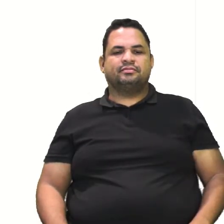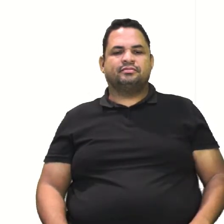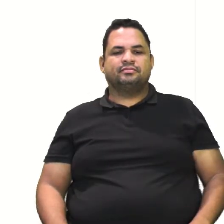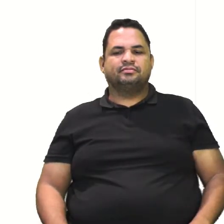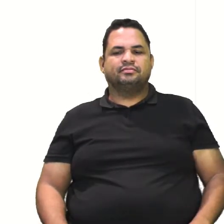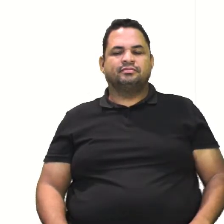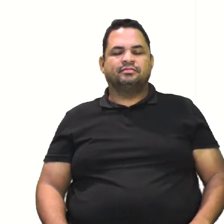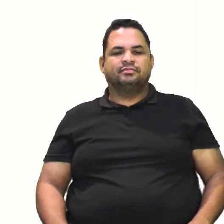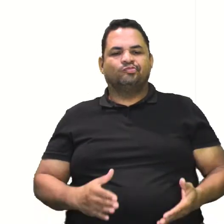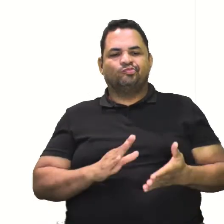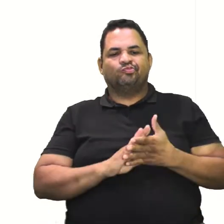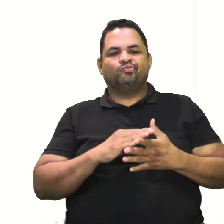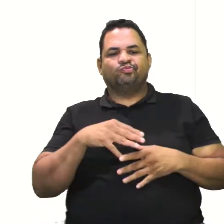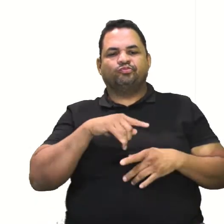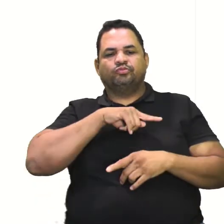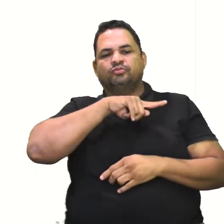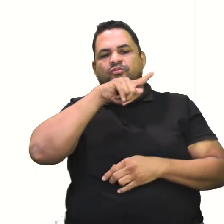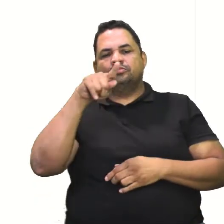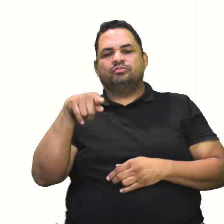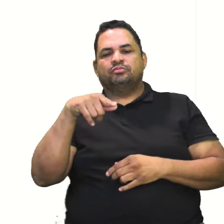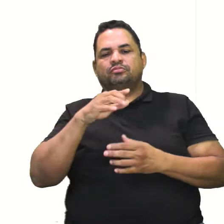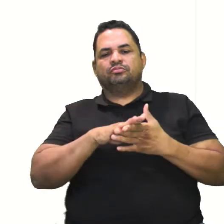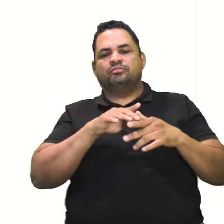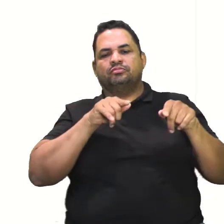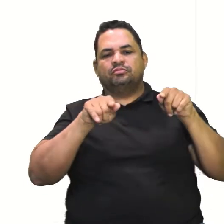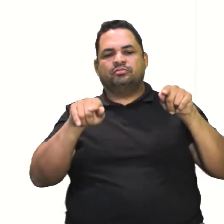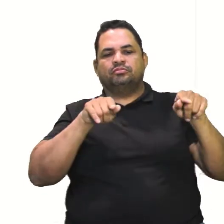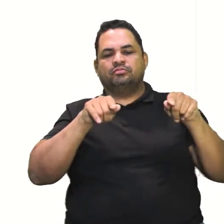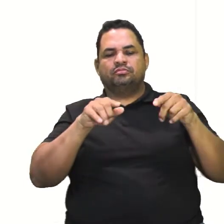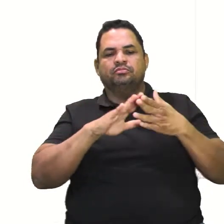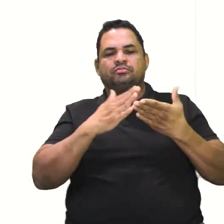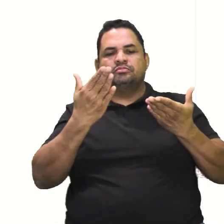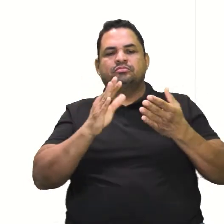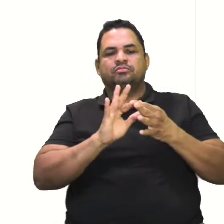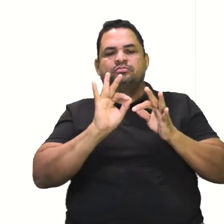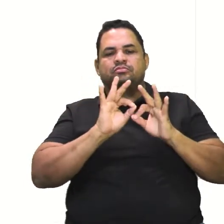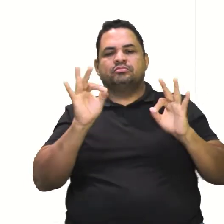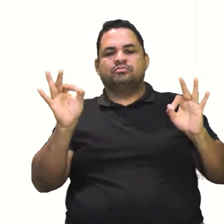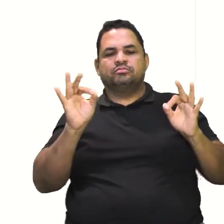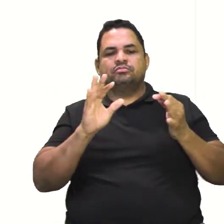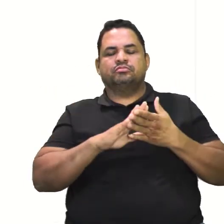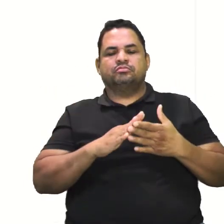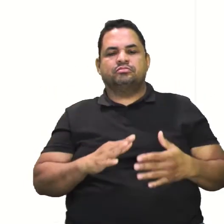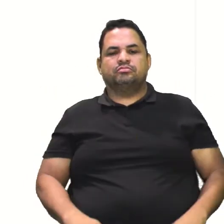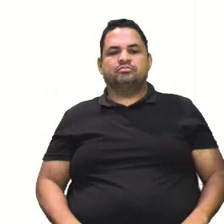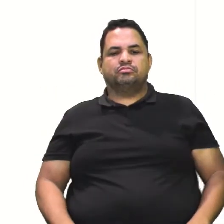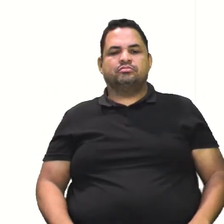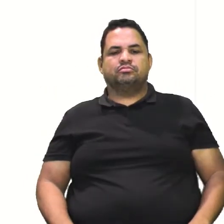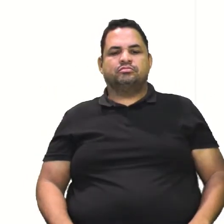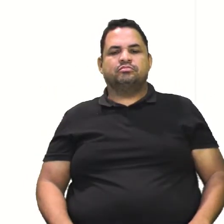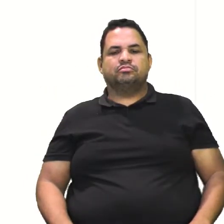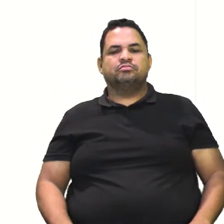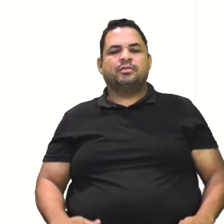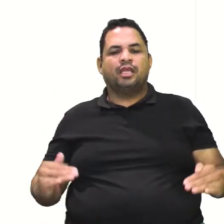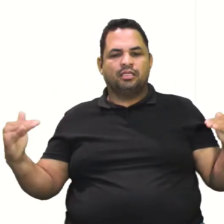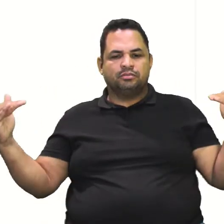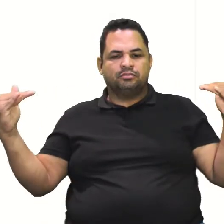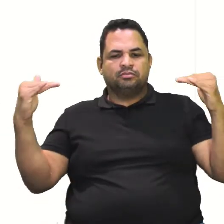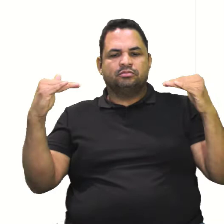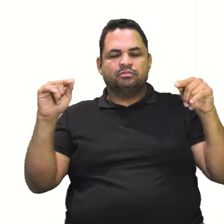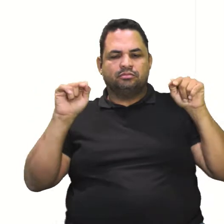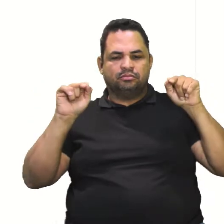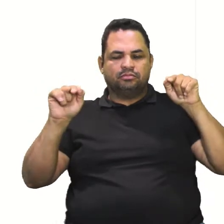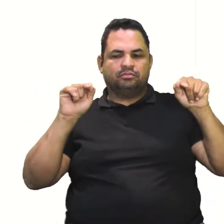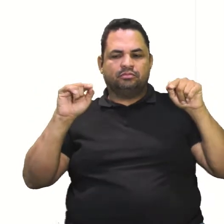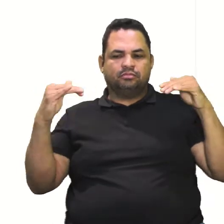parábola agora, a gente chama ela de um lugar geométrico dos pontos do plano que distam igualmente, ou seja, equidistante. Né? Equidistante. Se